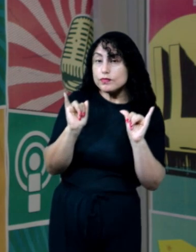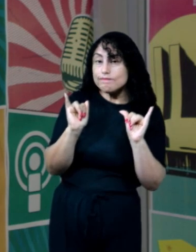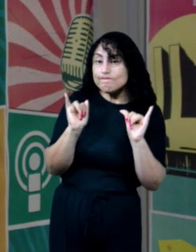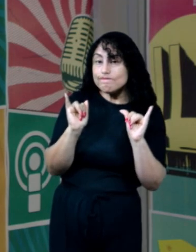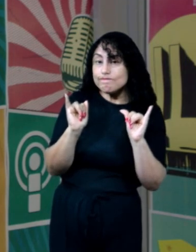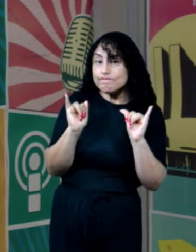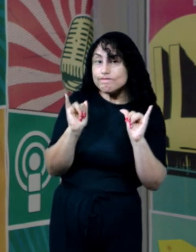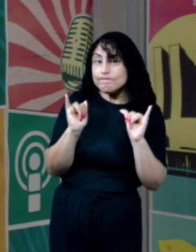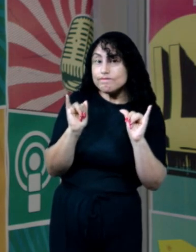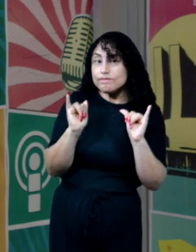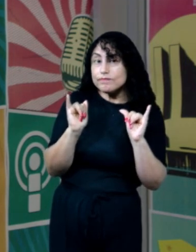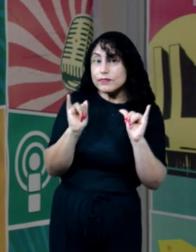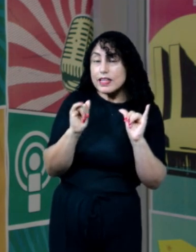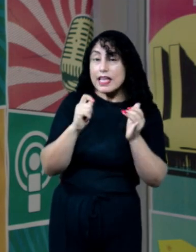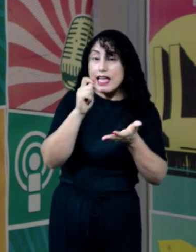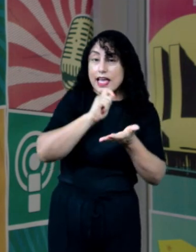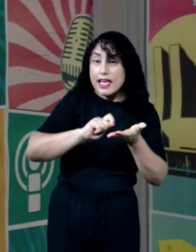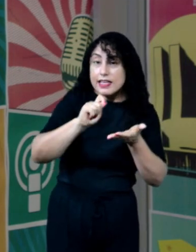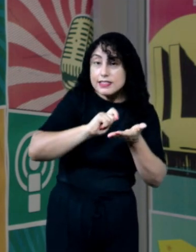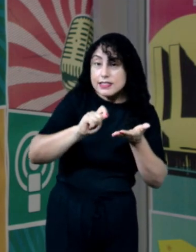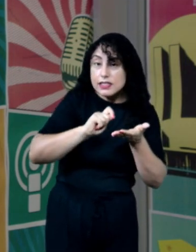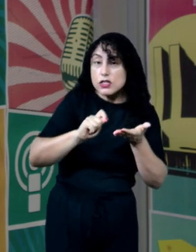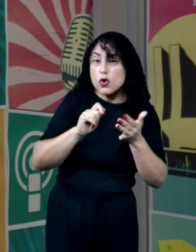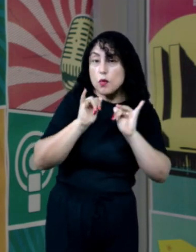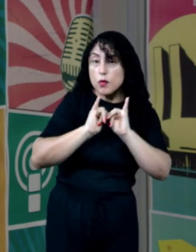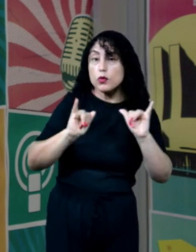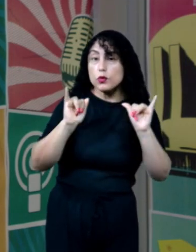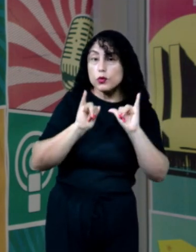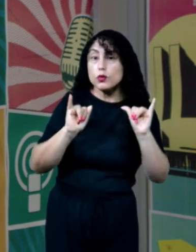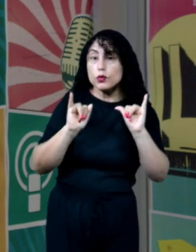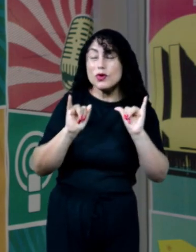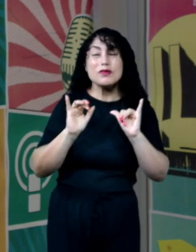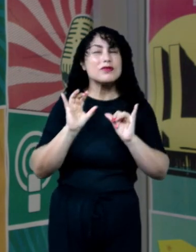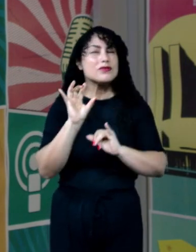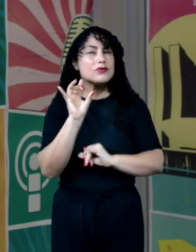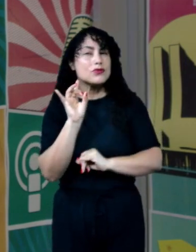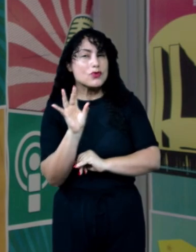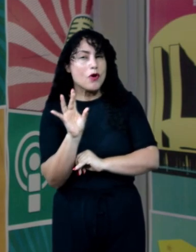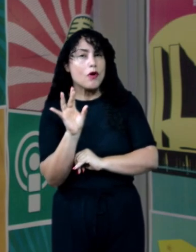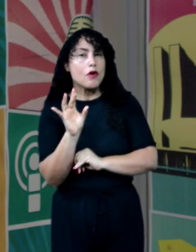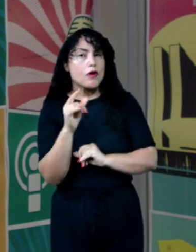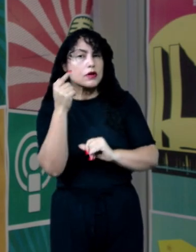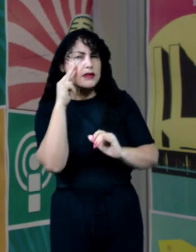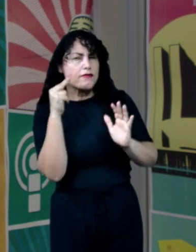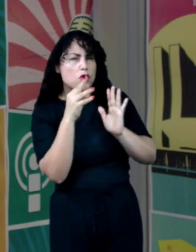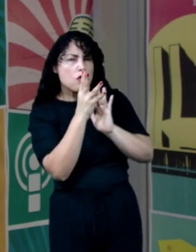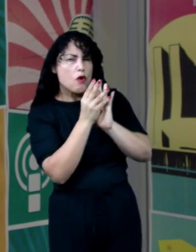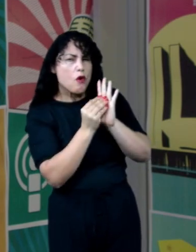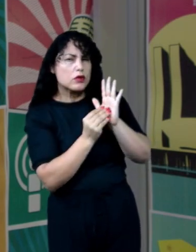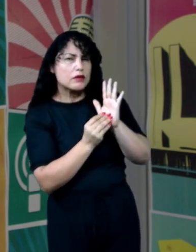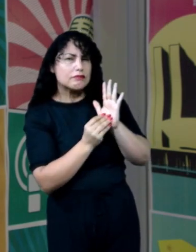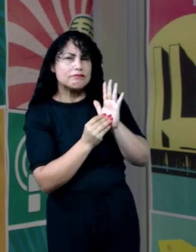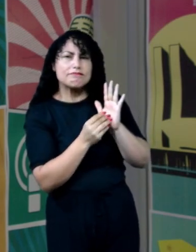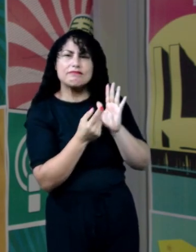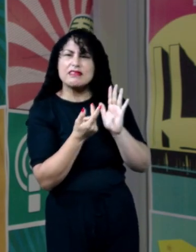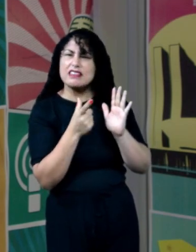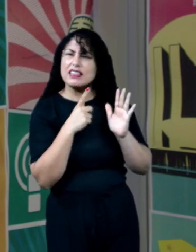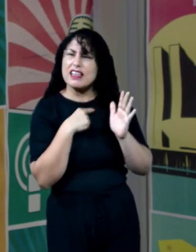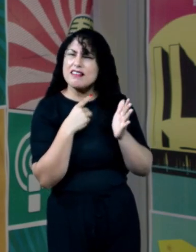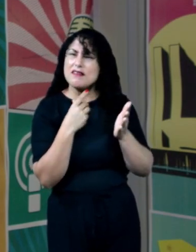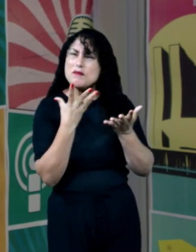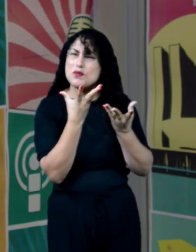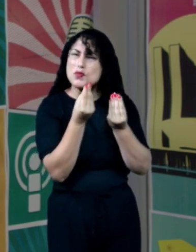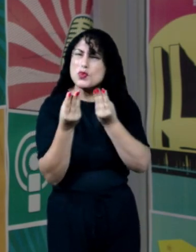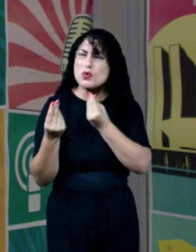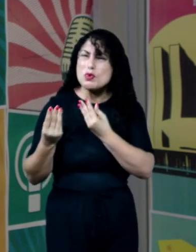é escrita como se fosse uma notícia, só que você vai ver o conteúdo, ele tá cheio de inverdade ou